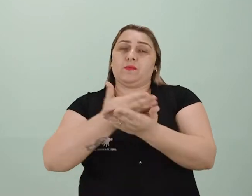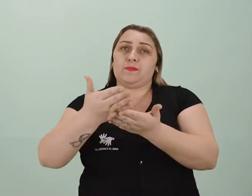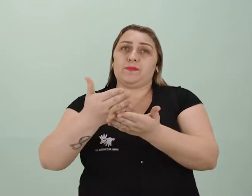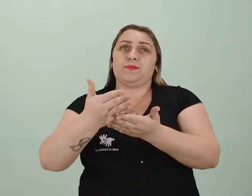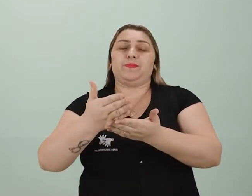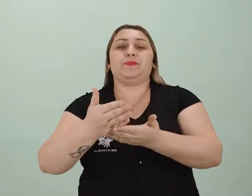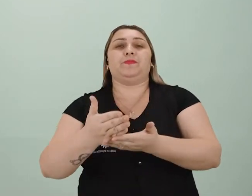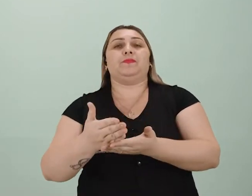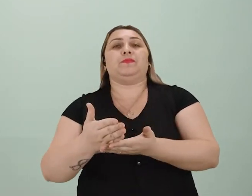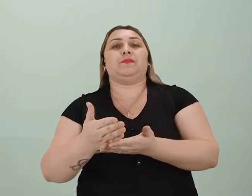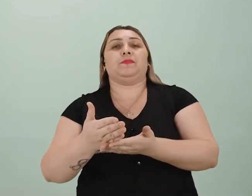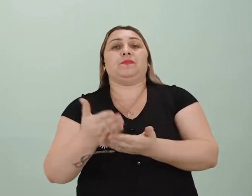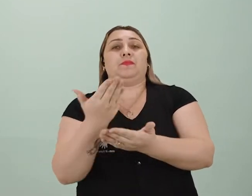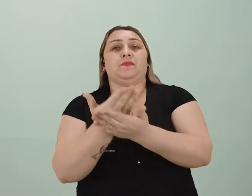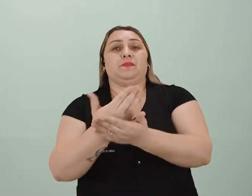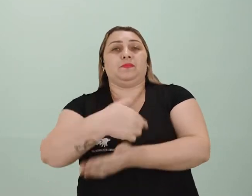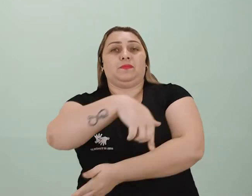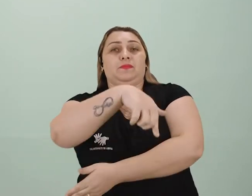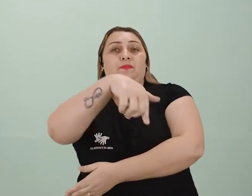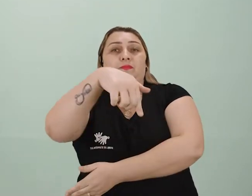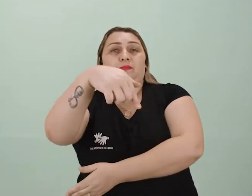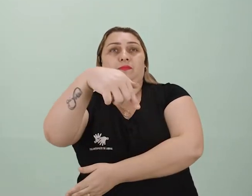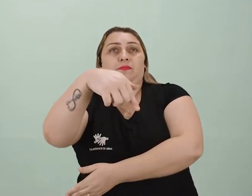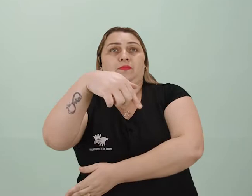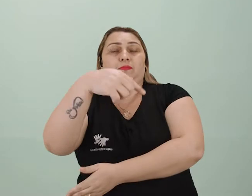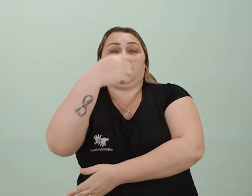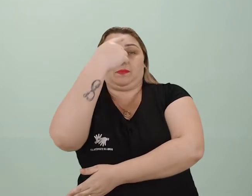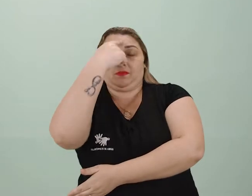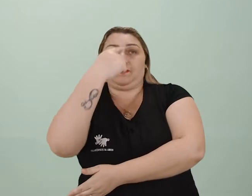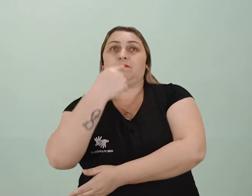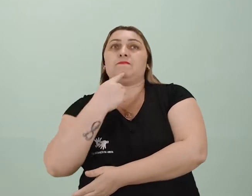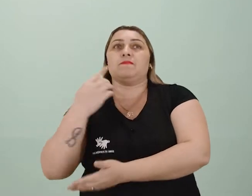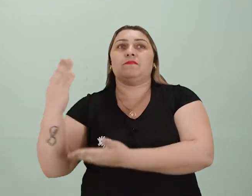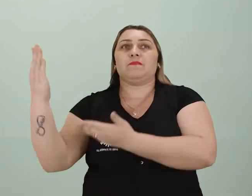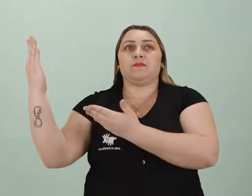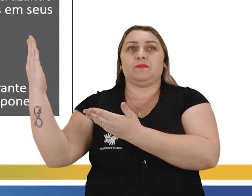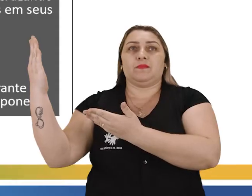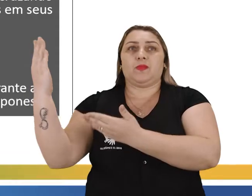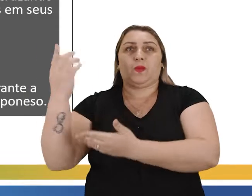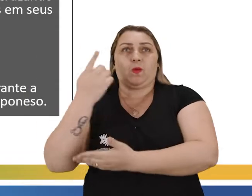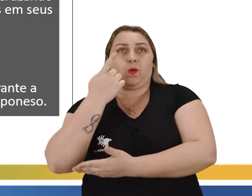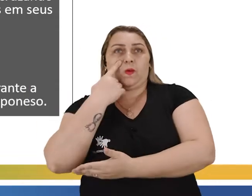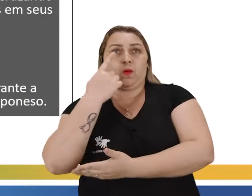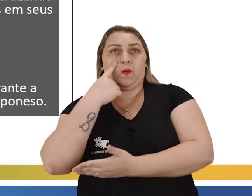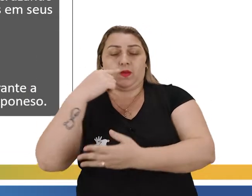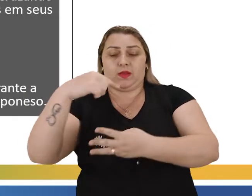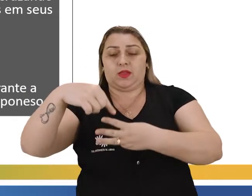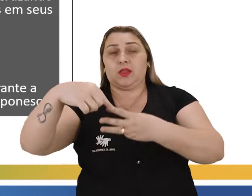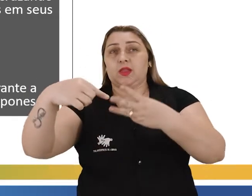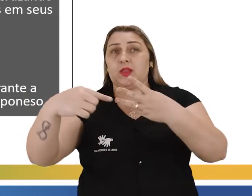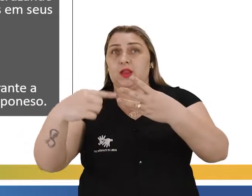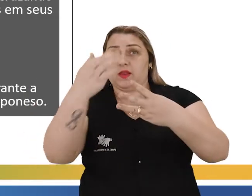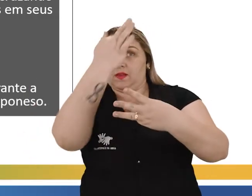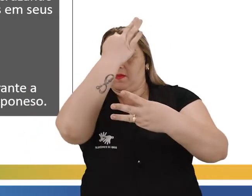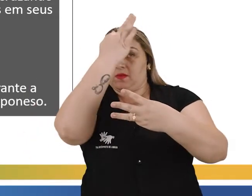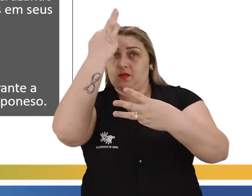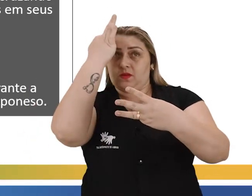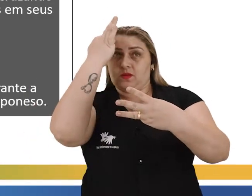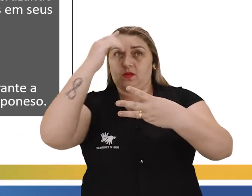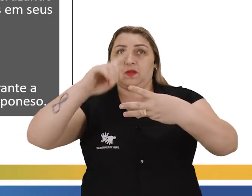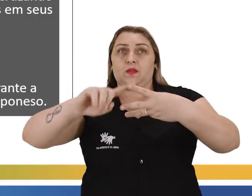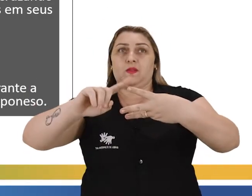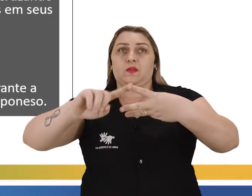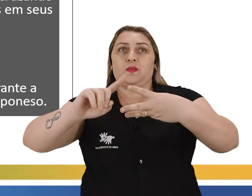começar. Vejamos então o que nós temos aqui na imagem. Olha, nós temos ali 3 filósofos,